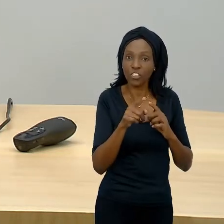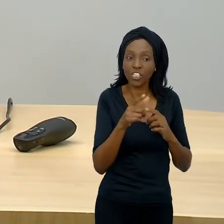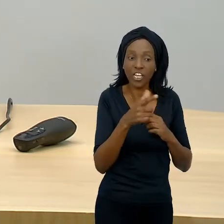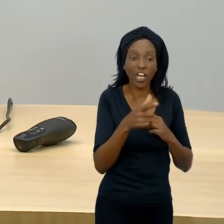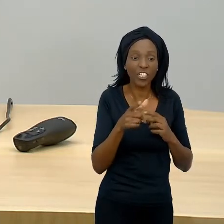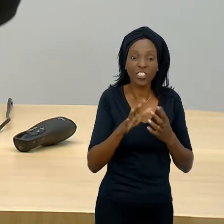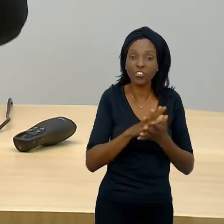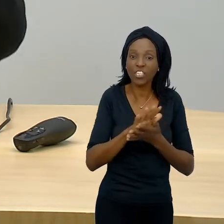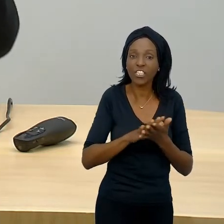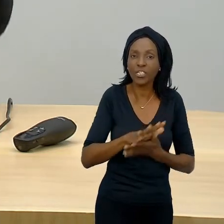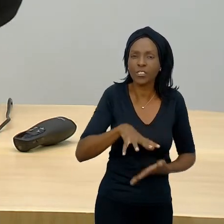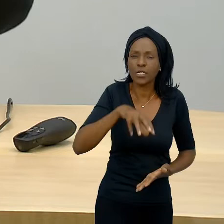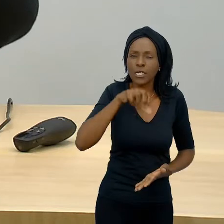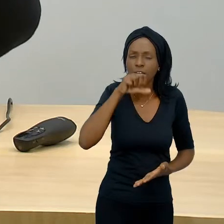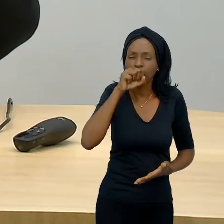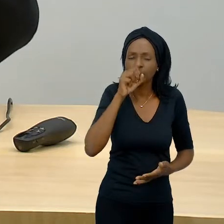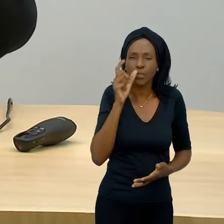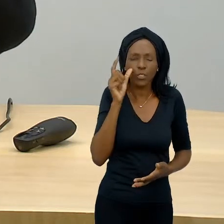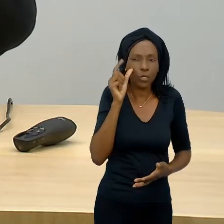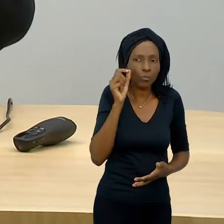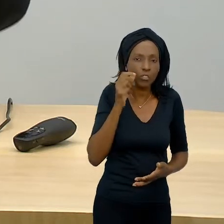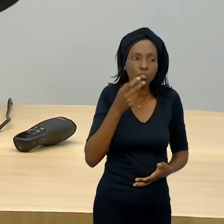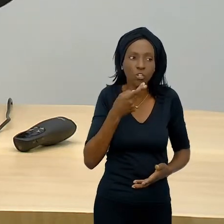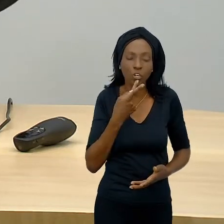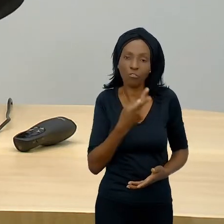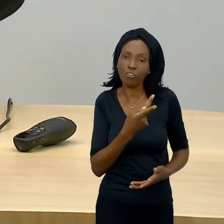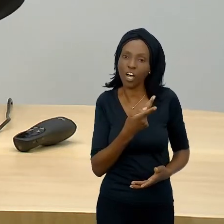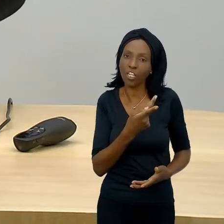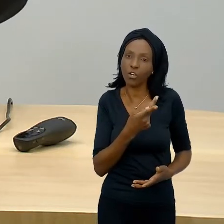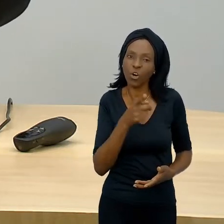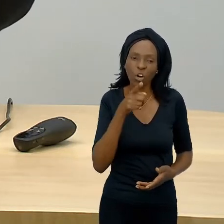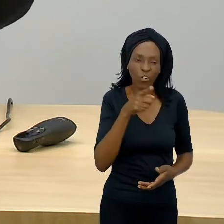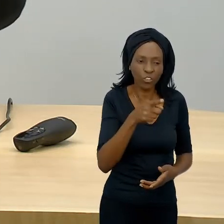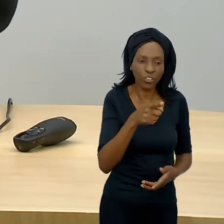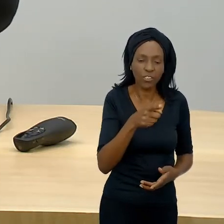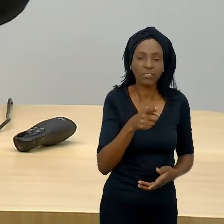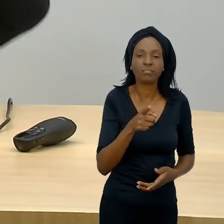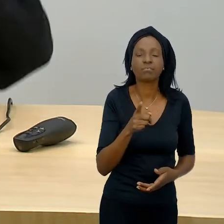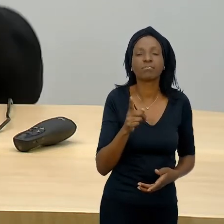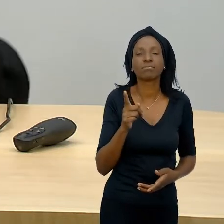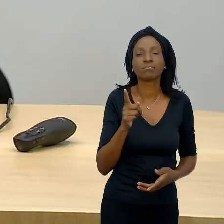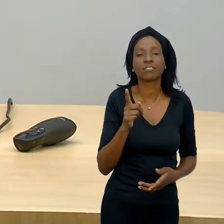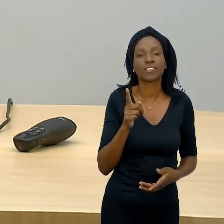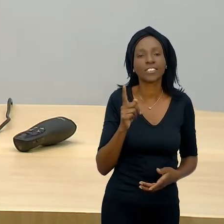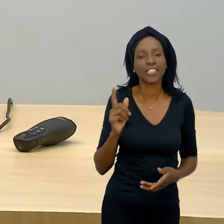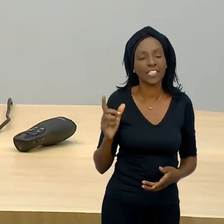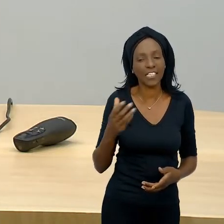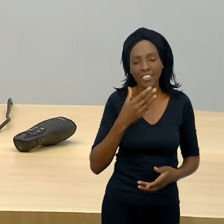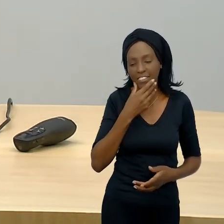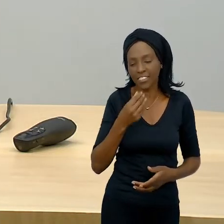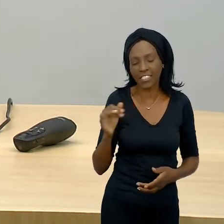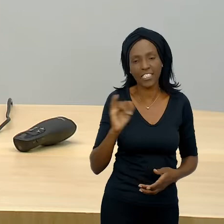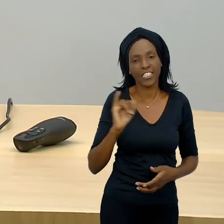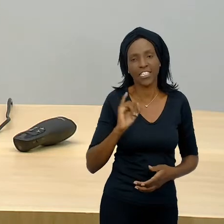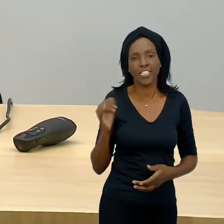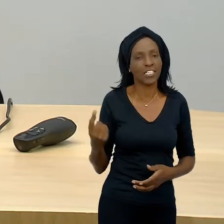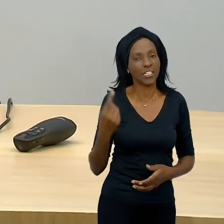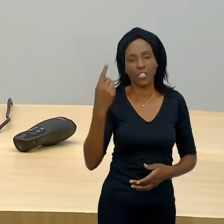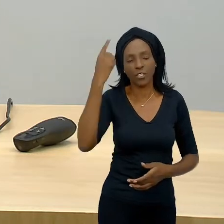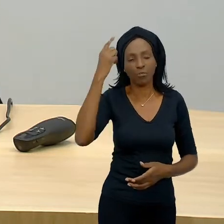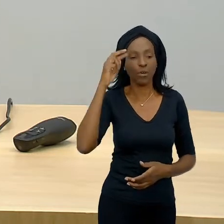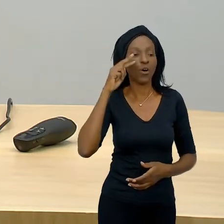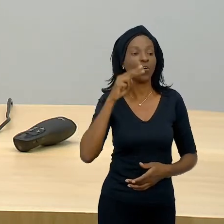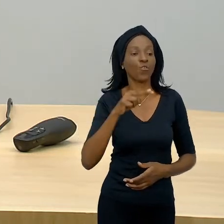uma fala, um piscar de olhos que você dê que o grande irmão não veja, que o grande irmão